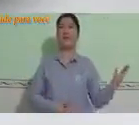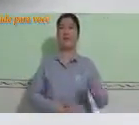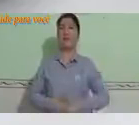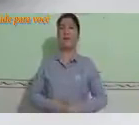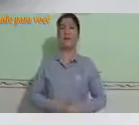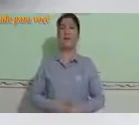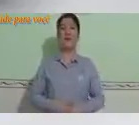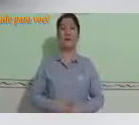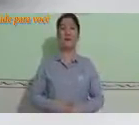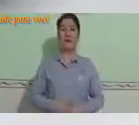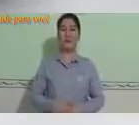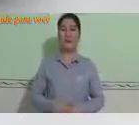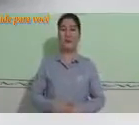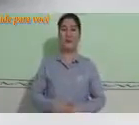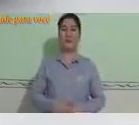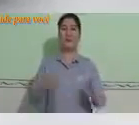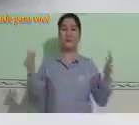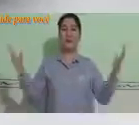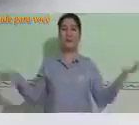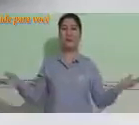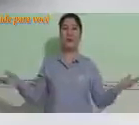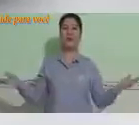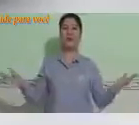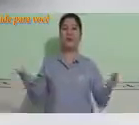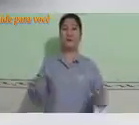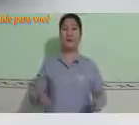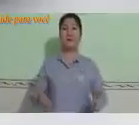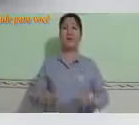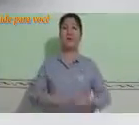Saiba mais sobre como armazenar corretamente o leite materno.